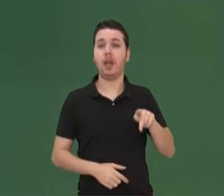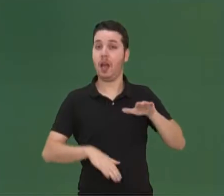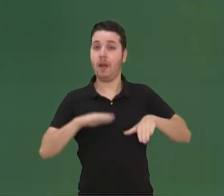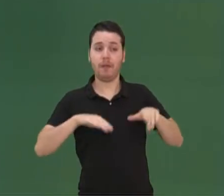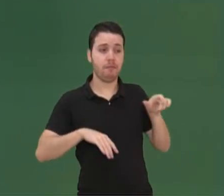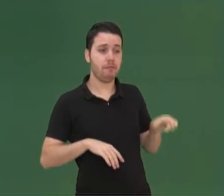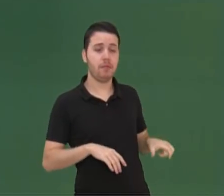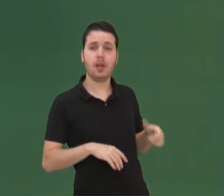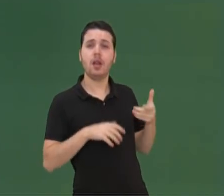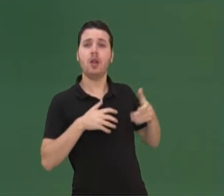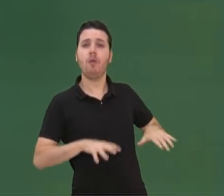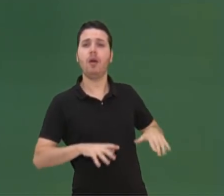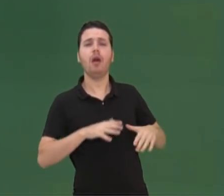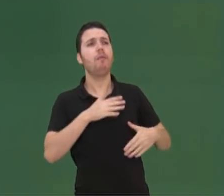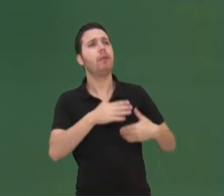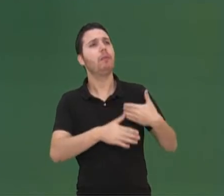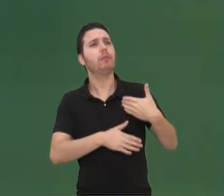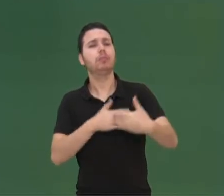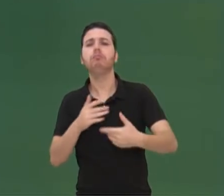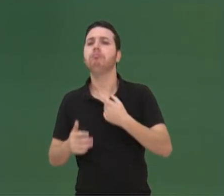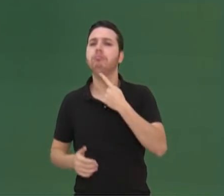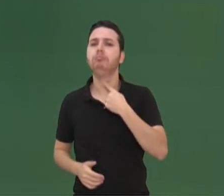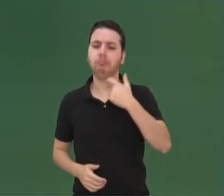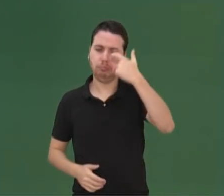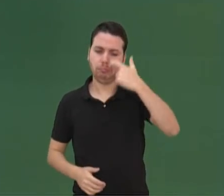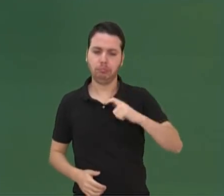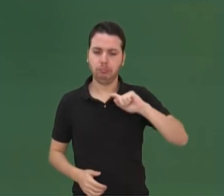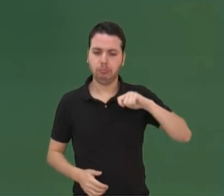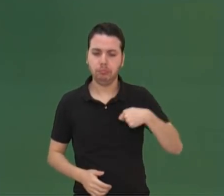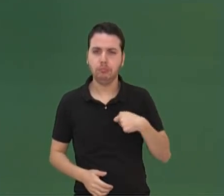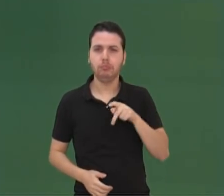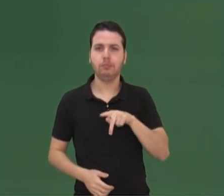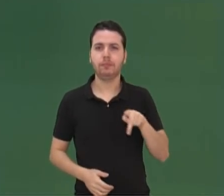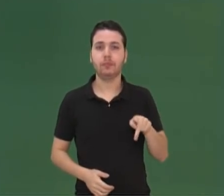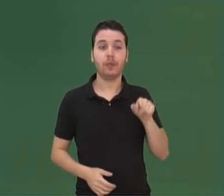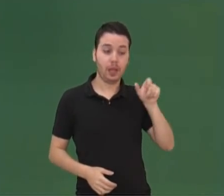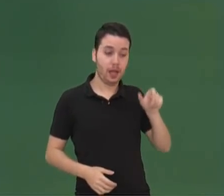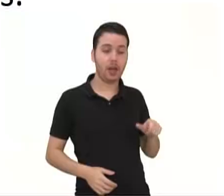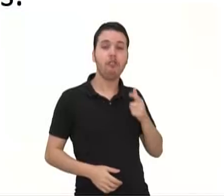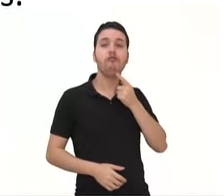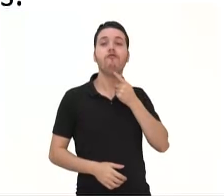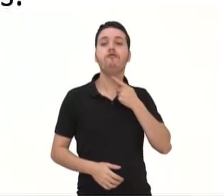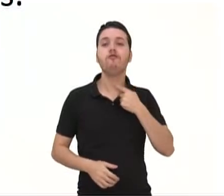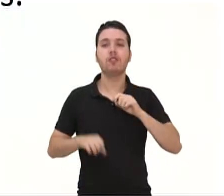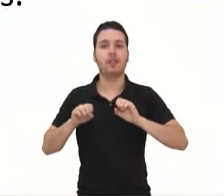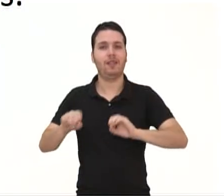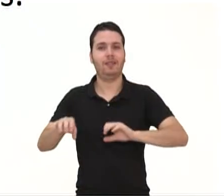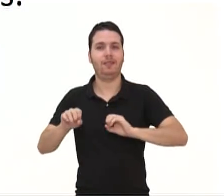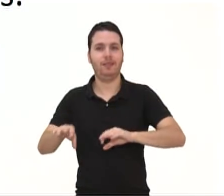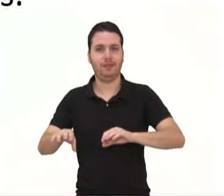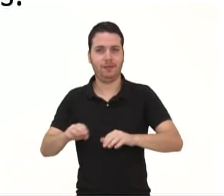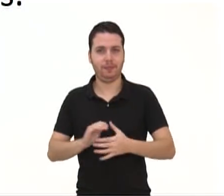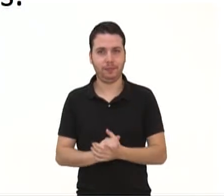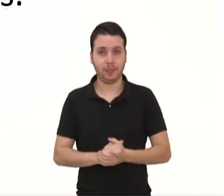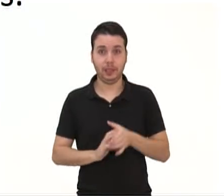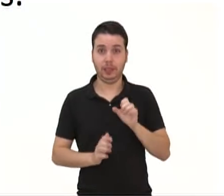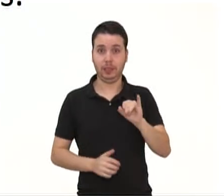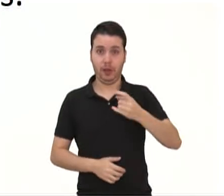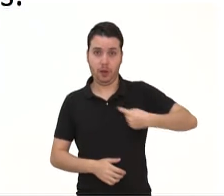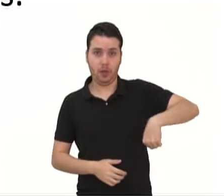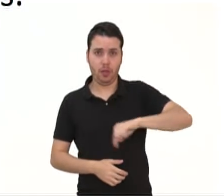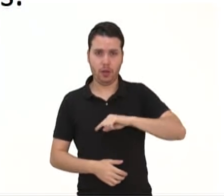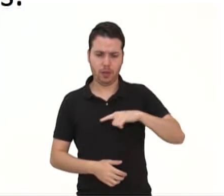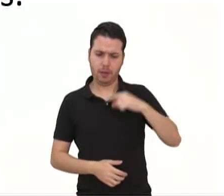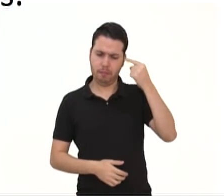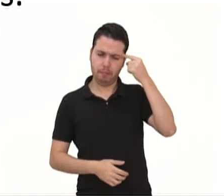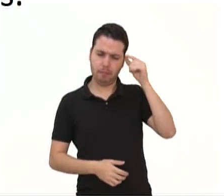ser professor no começo, depois ele foi professor e ele queria ensinar. Ó, se a gente tem pensamentos bons, a